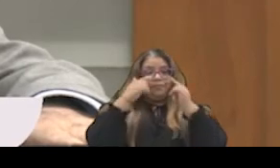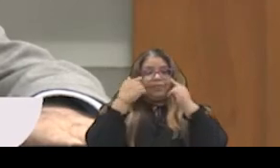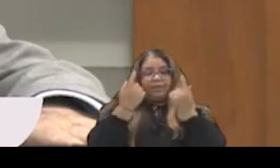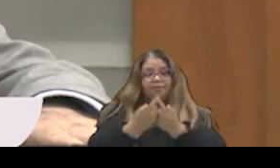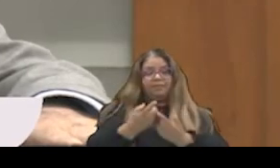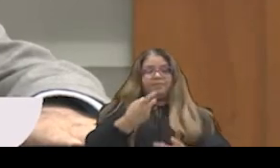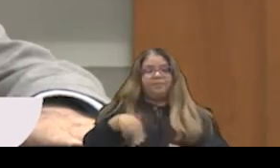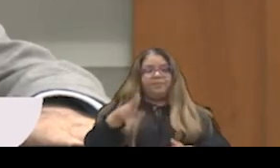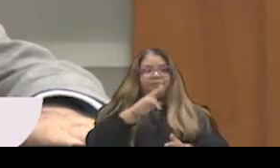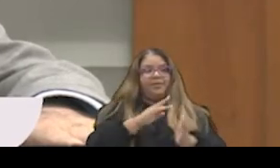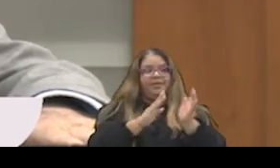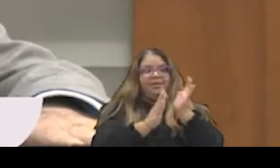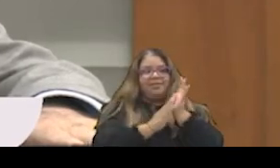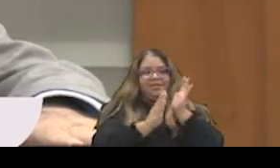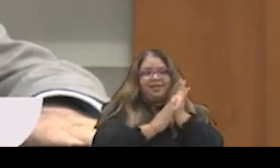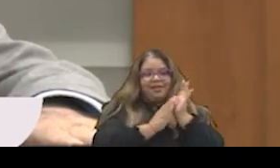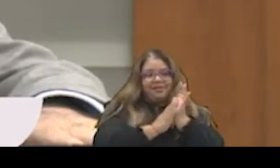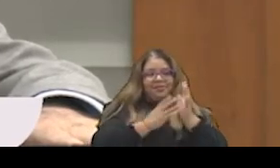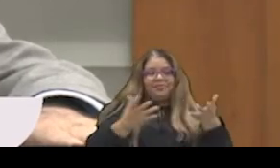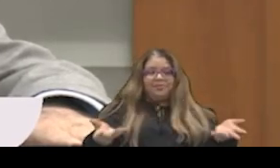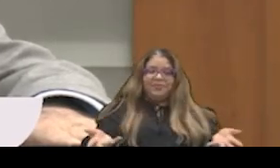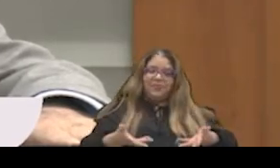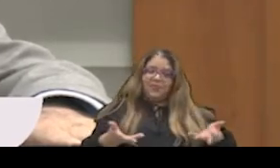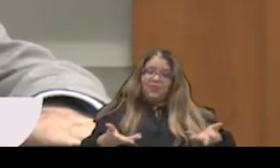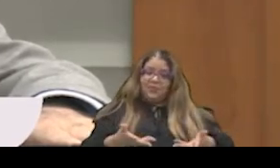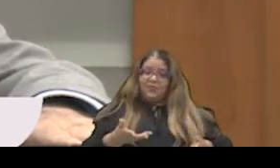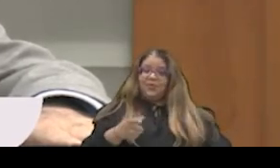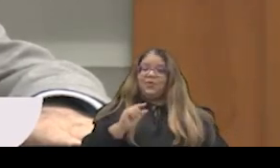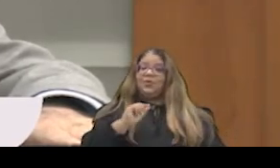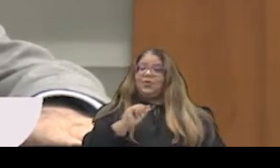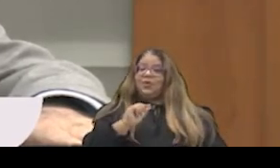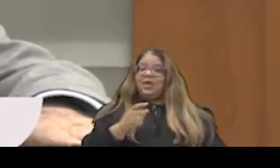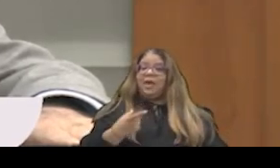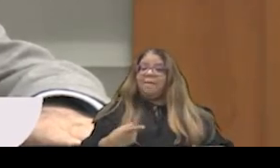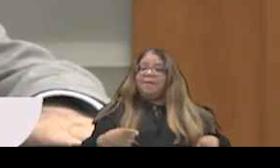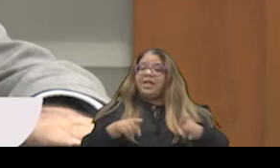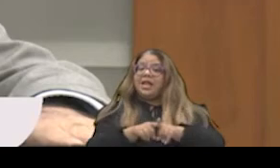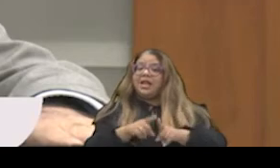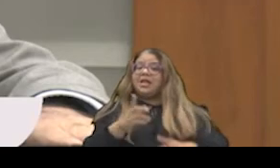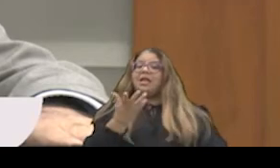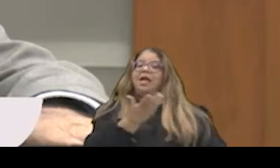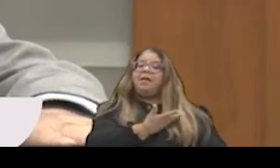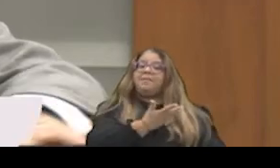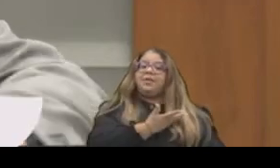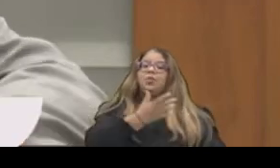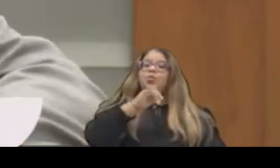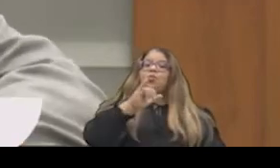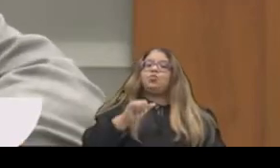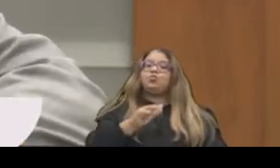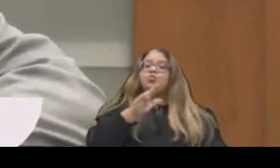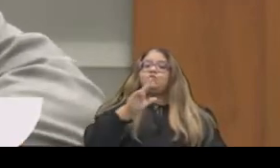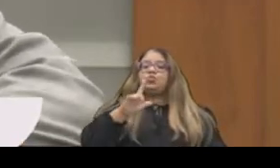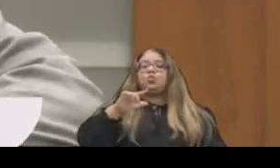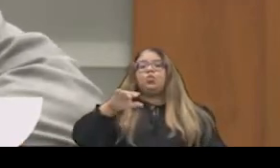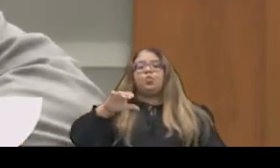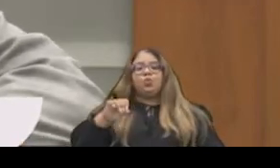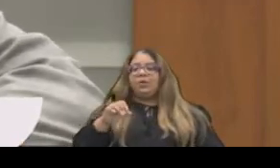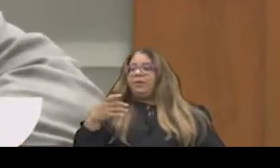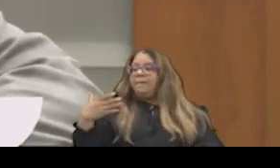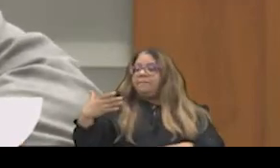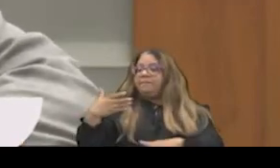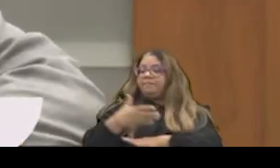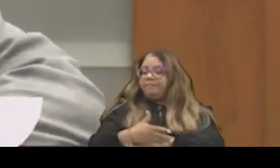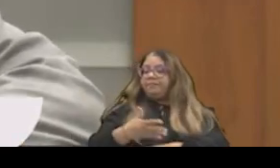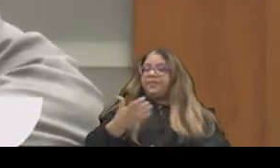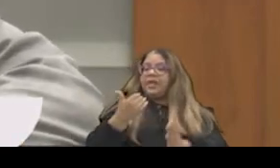propusemos na semana passada ao lado do colega Júlio Campos a vinda do